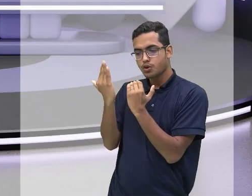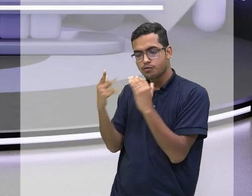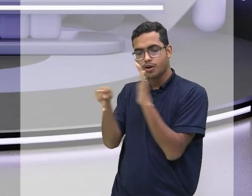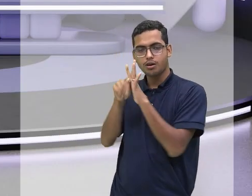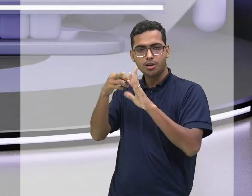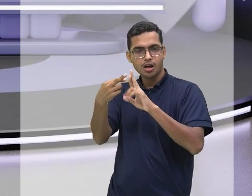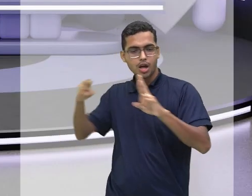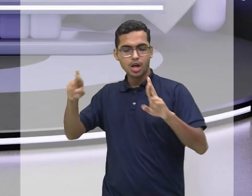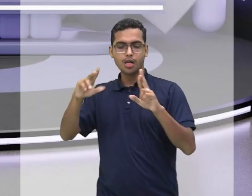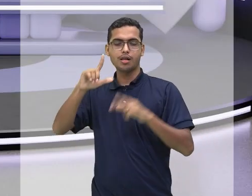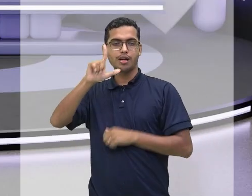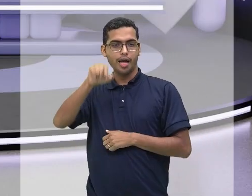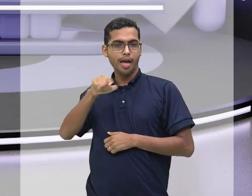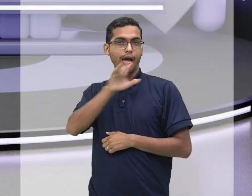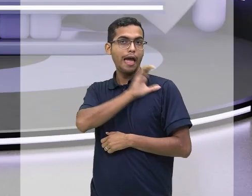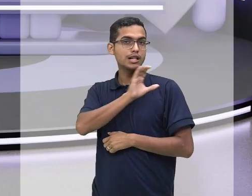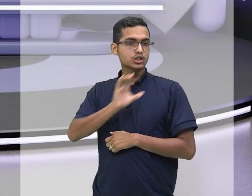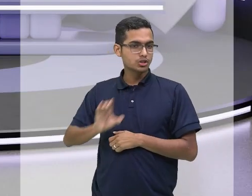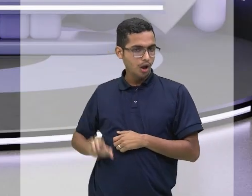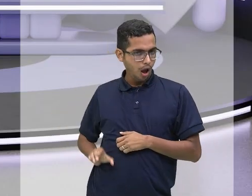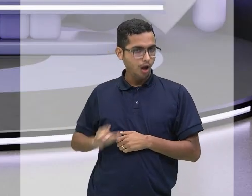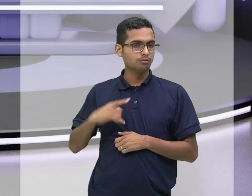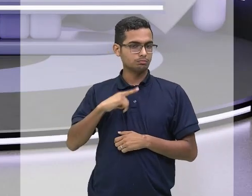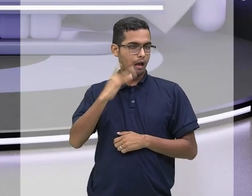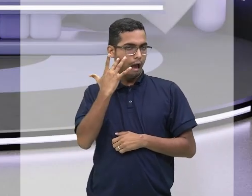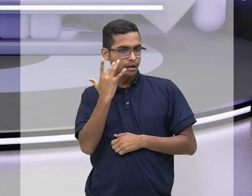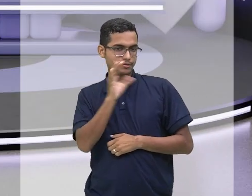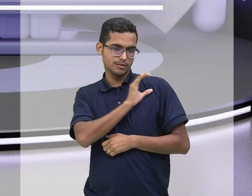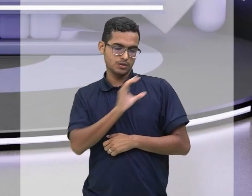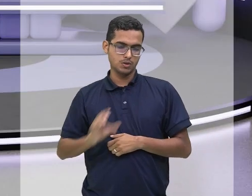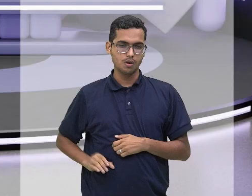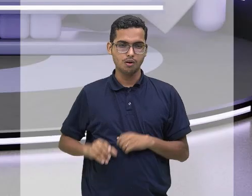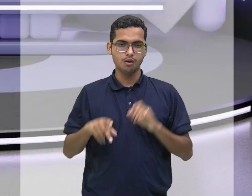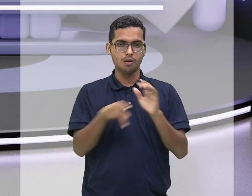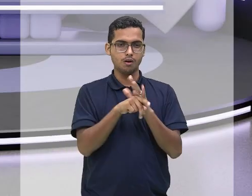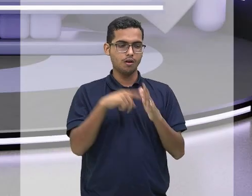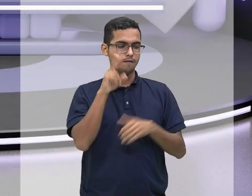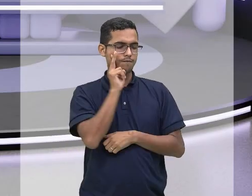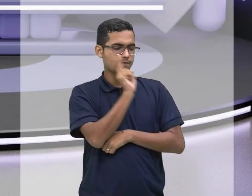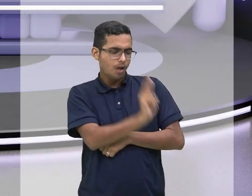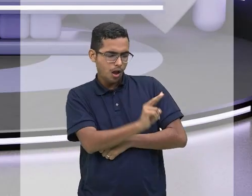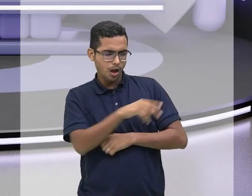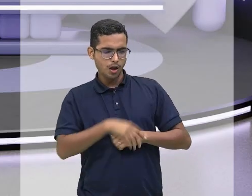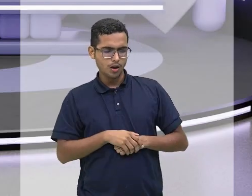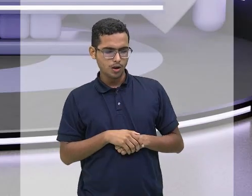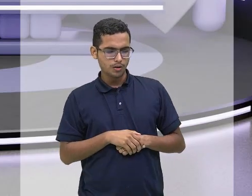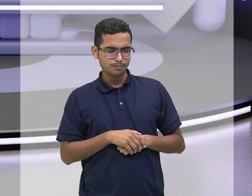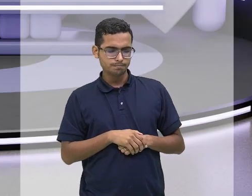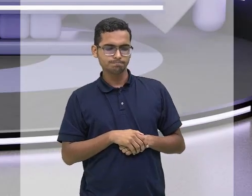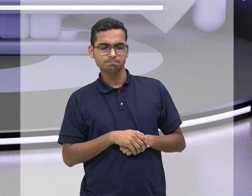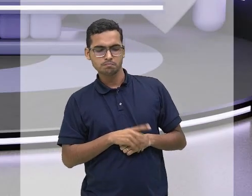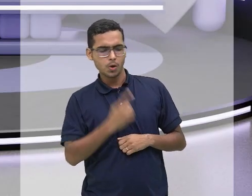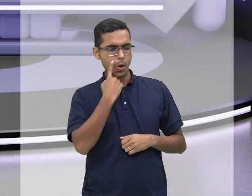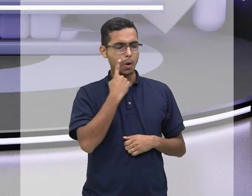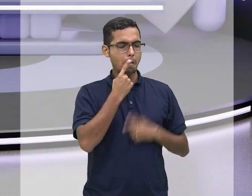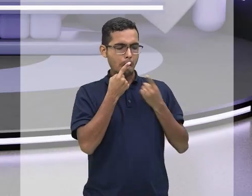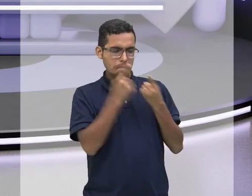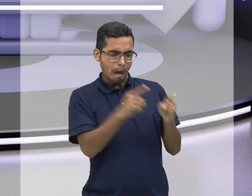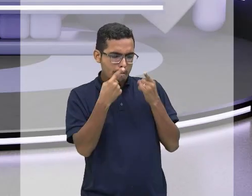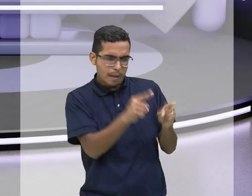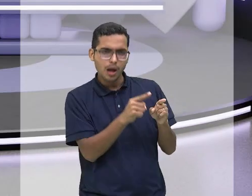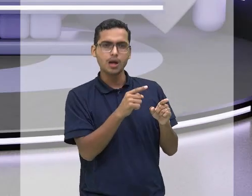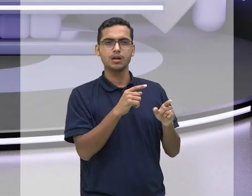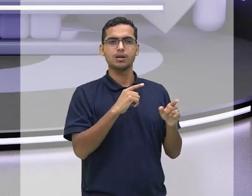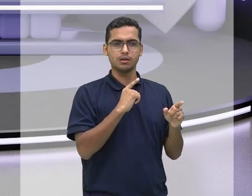mas que vitimizam essas comunidades religiosas, que não deveria ser assim, inclusive, porque a nossa